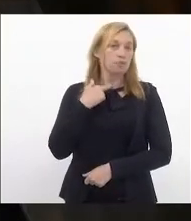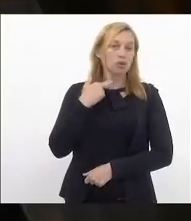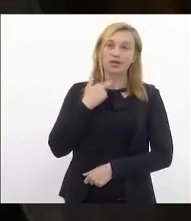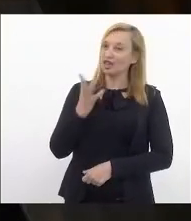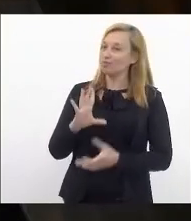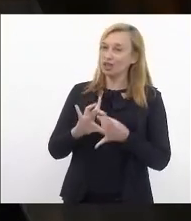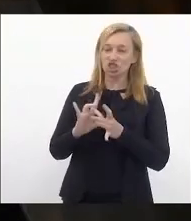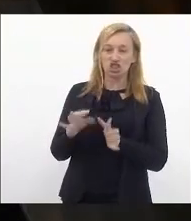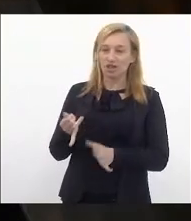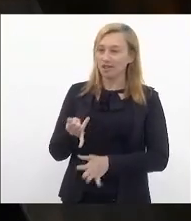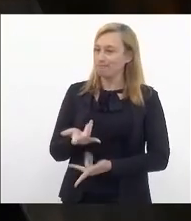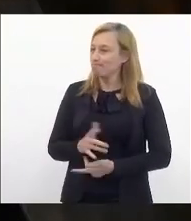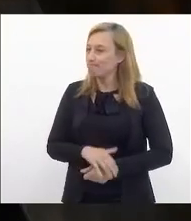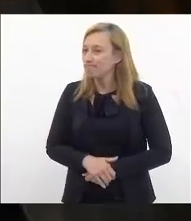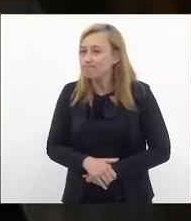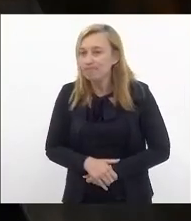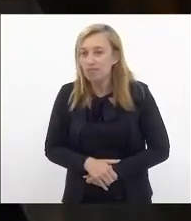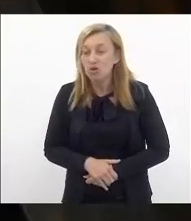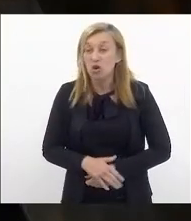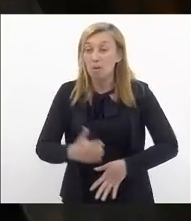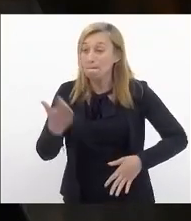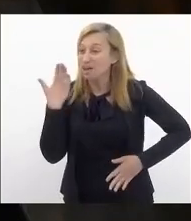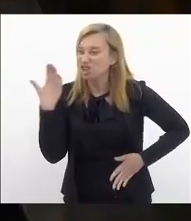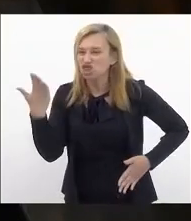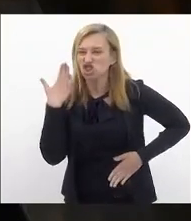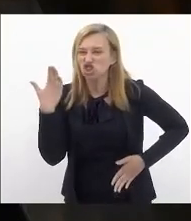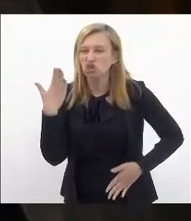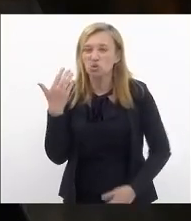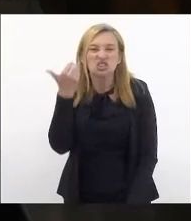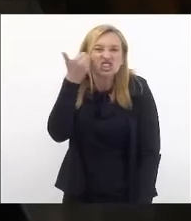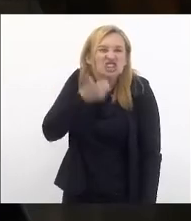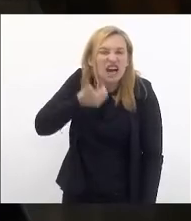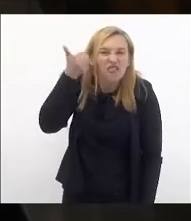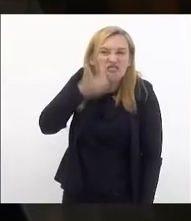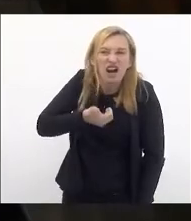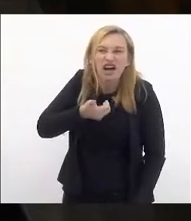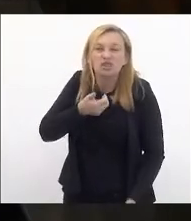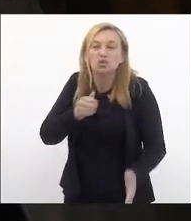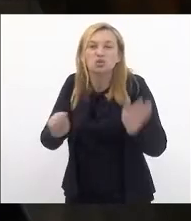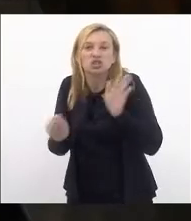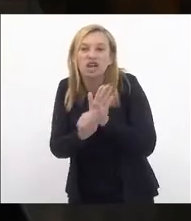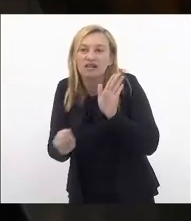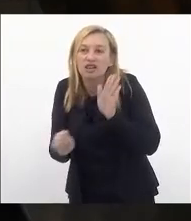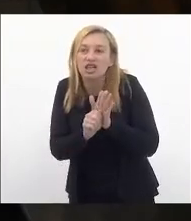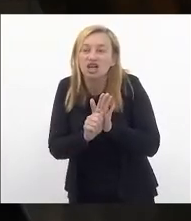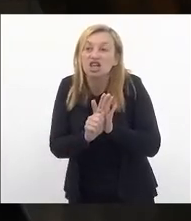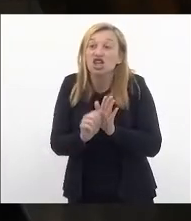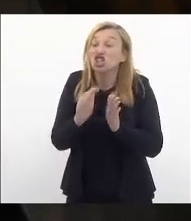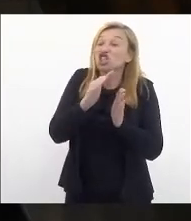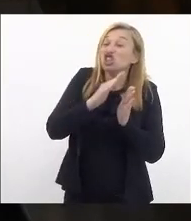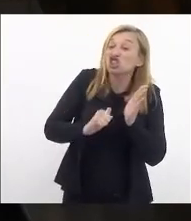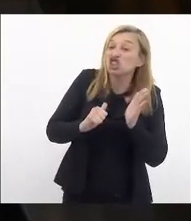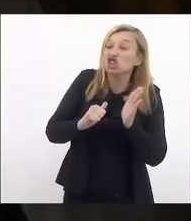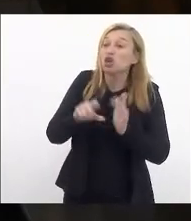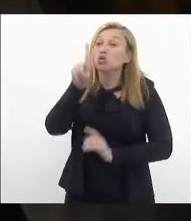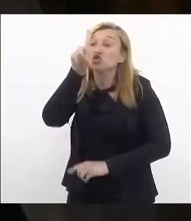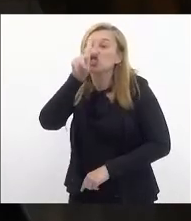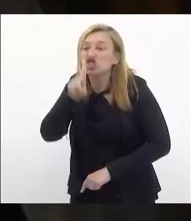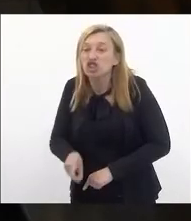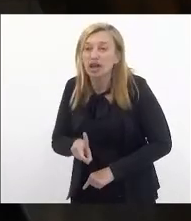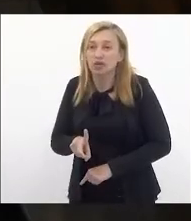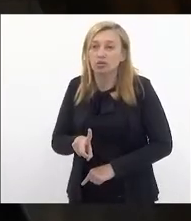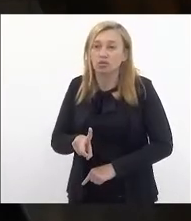deixar abater por vagabundos marginais traficantes que tiram o direito